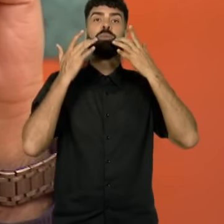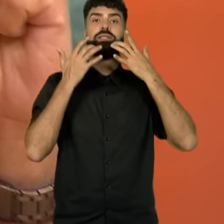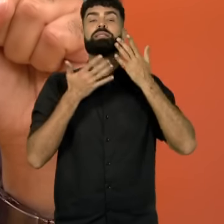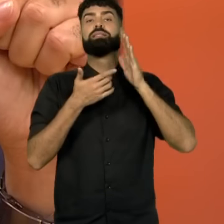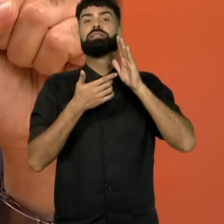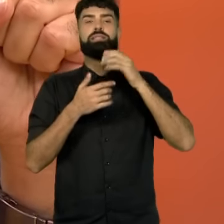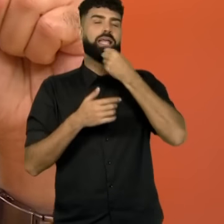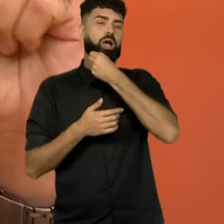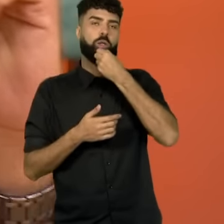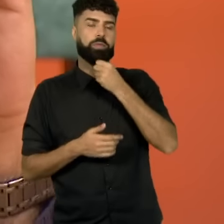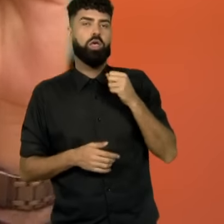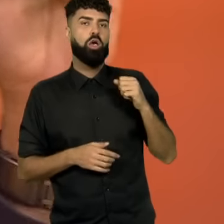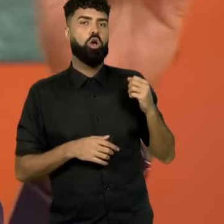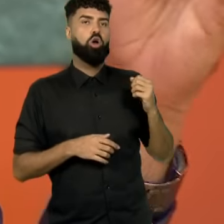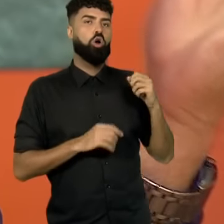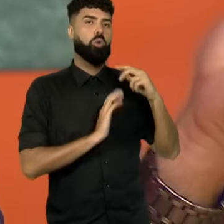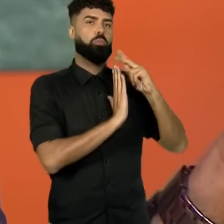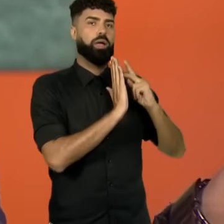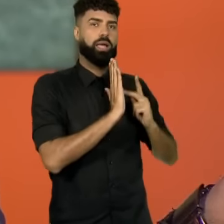Moça e Violão.